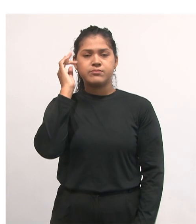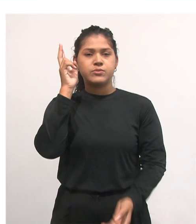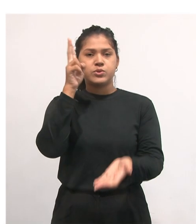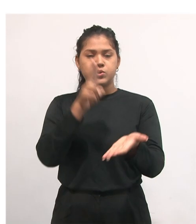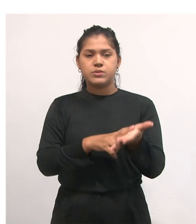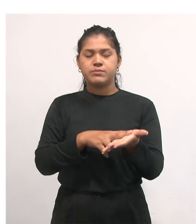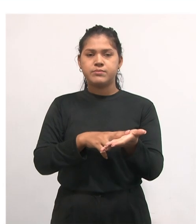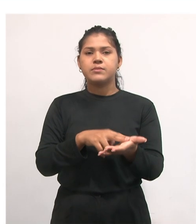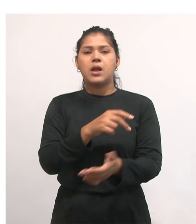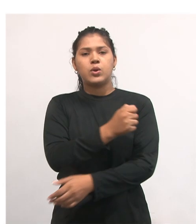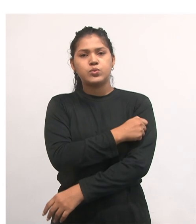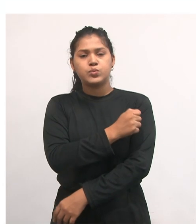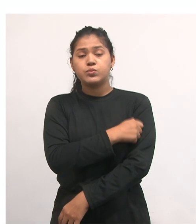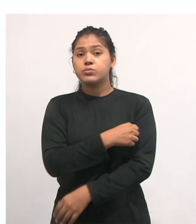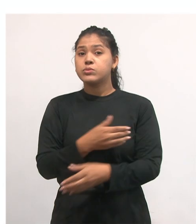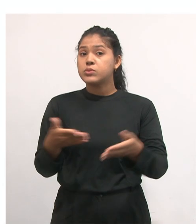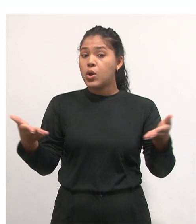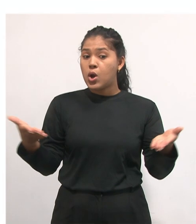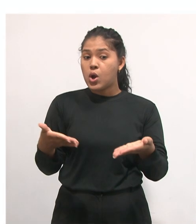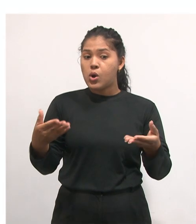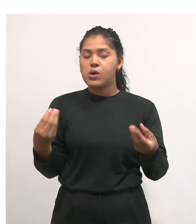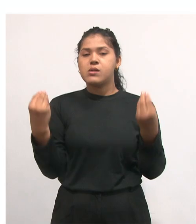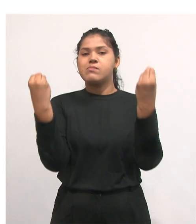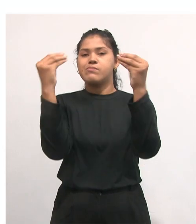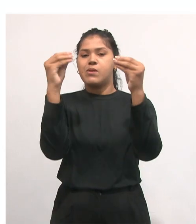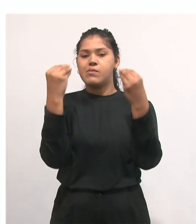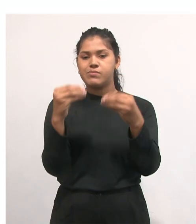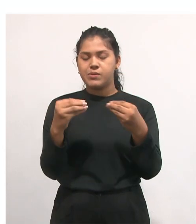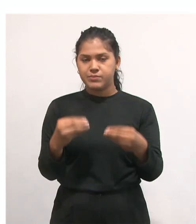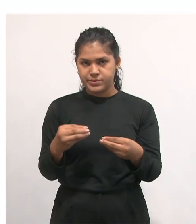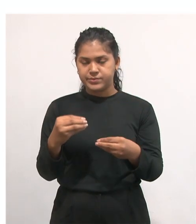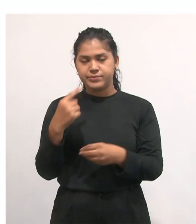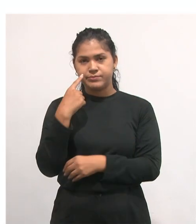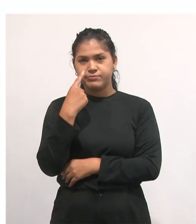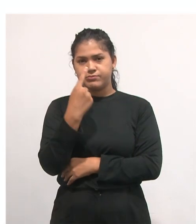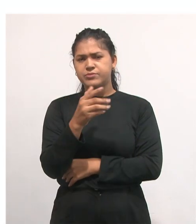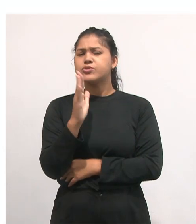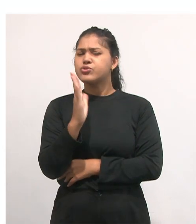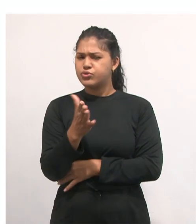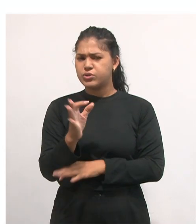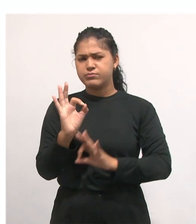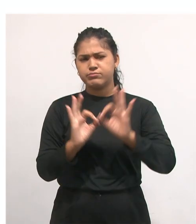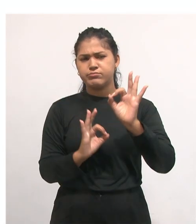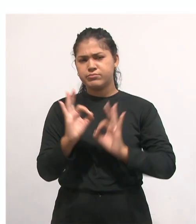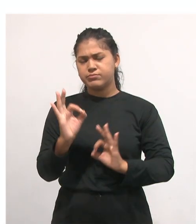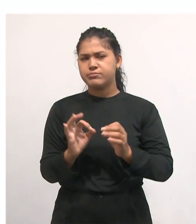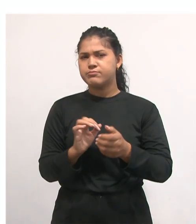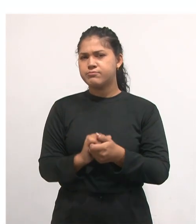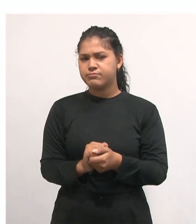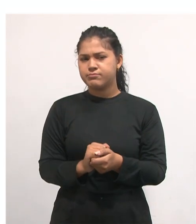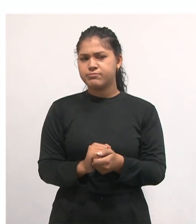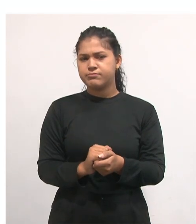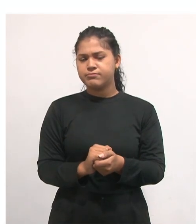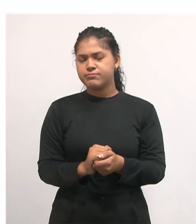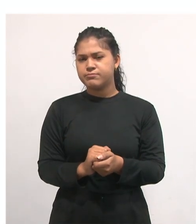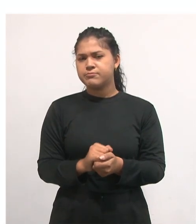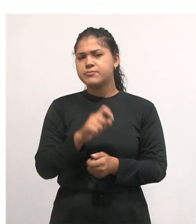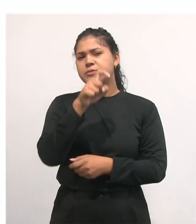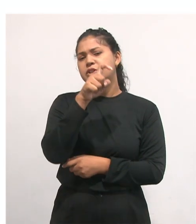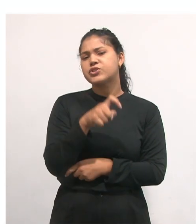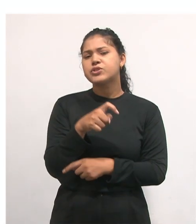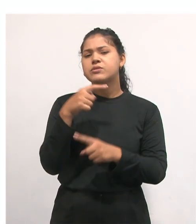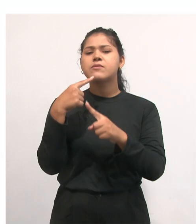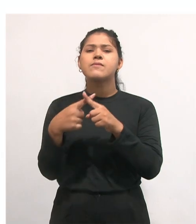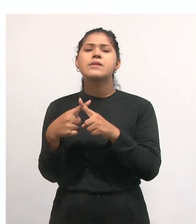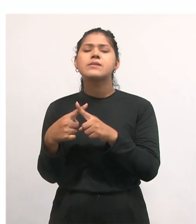aí a gente vai preencher uma tabela que a gente já fez aqui do lado. Olha só, essa tabela a gente já preencheu aqui do lado. O que é a x vezes